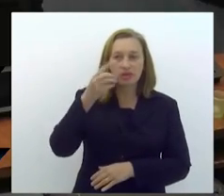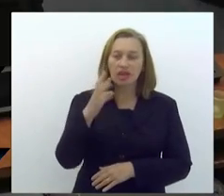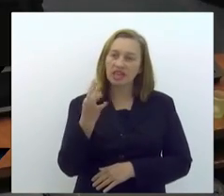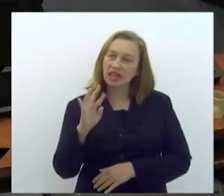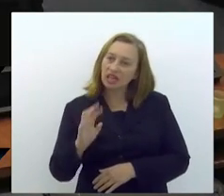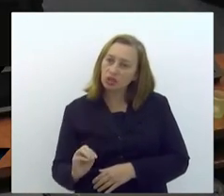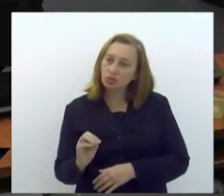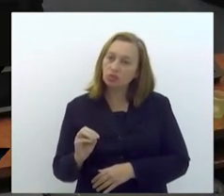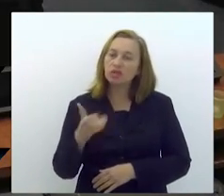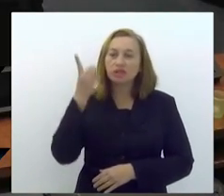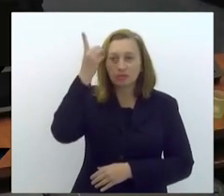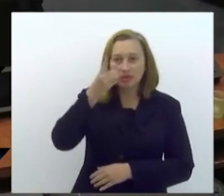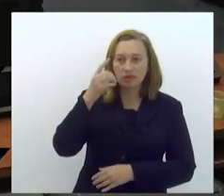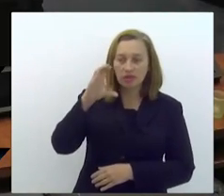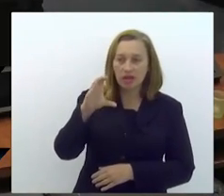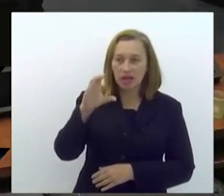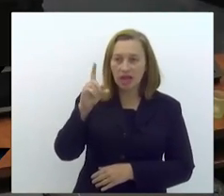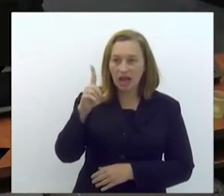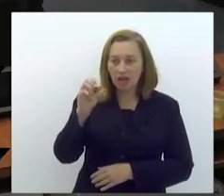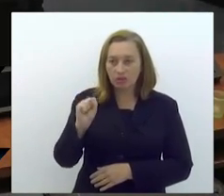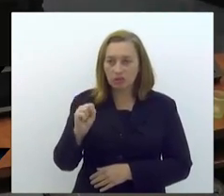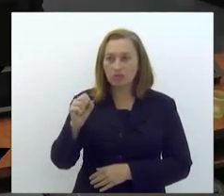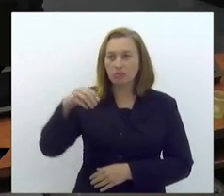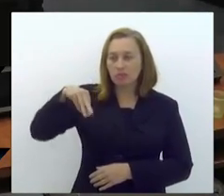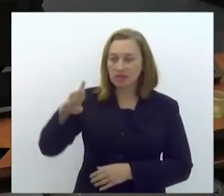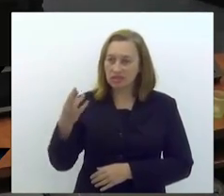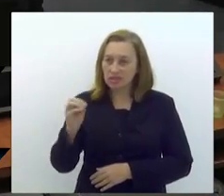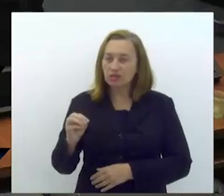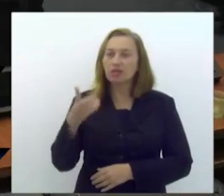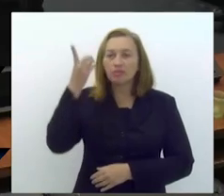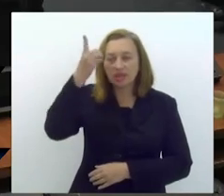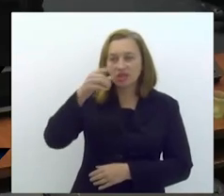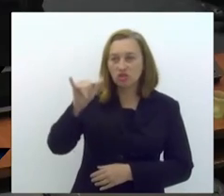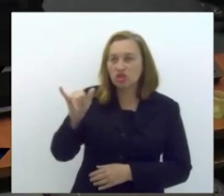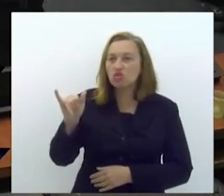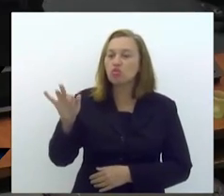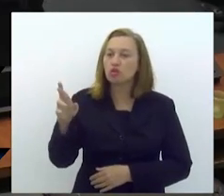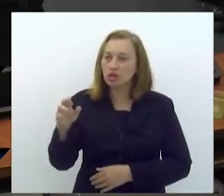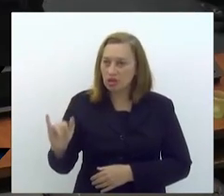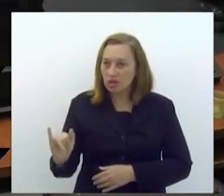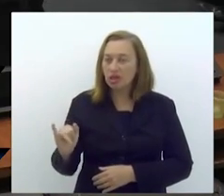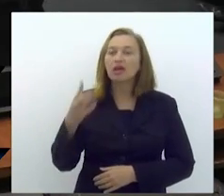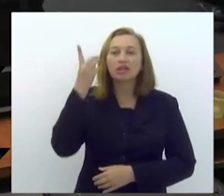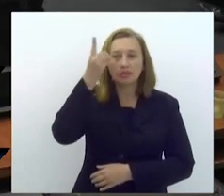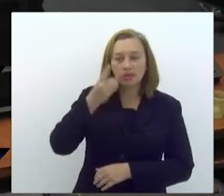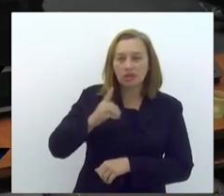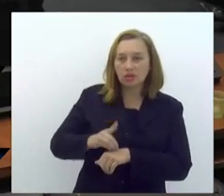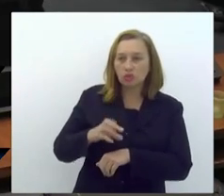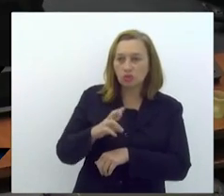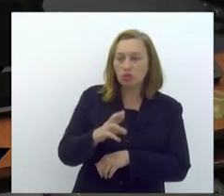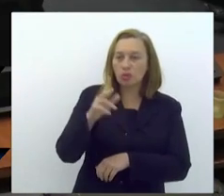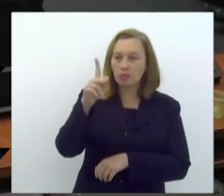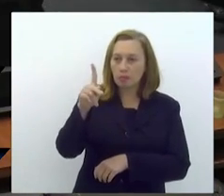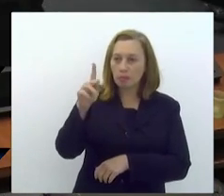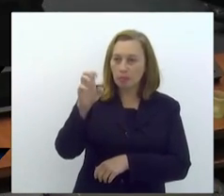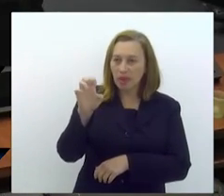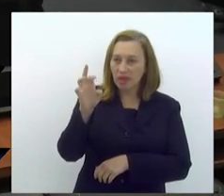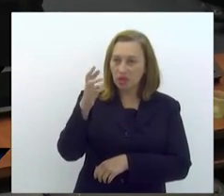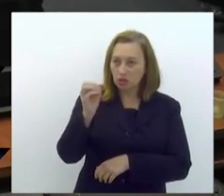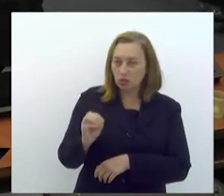Carlos Macedo Deputado Yuri Deputado Dr Pedro Ricardo